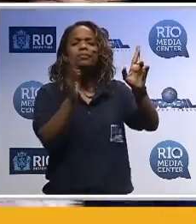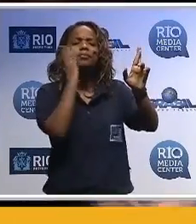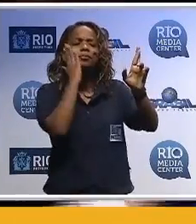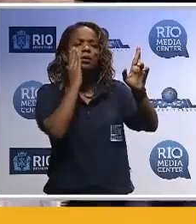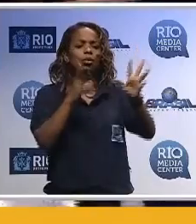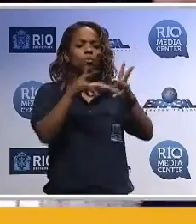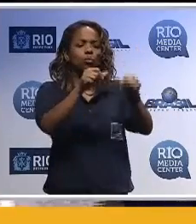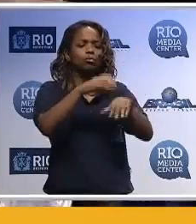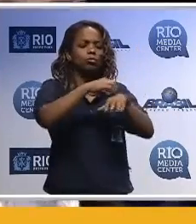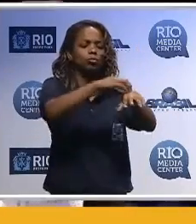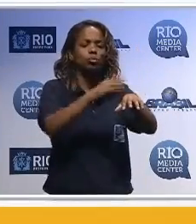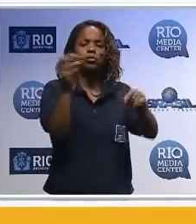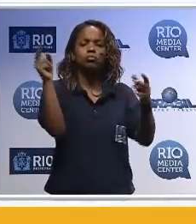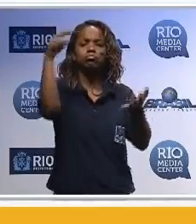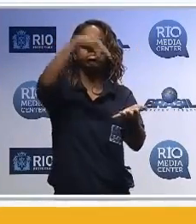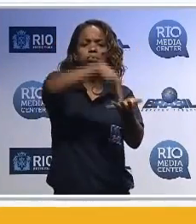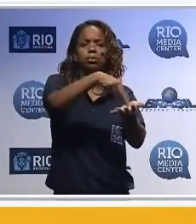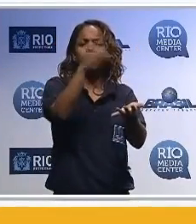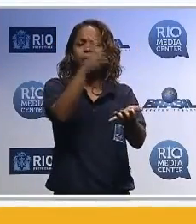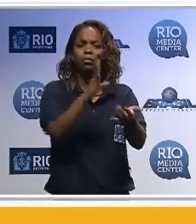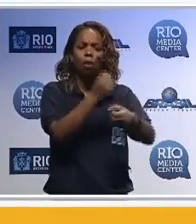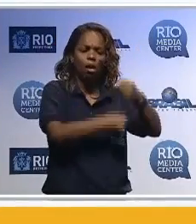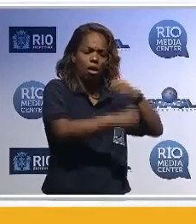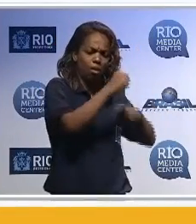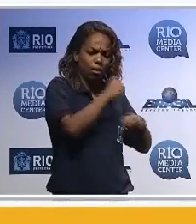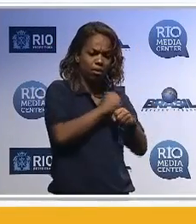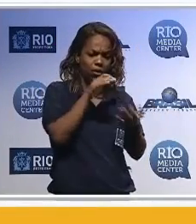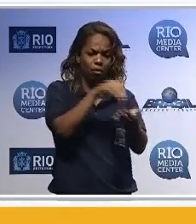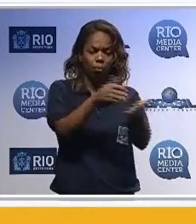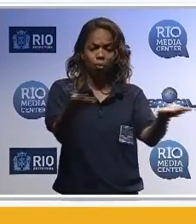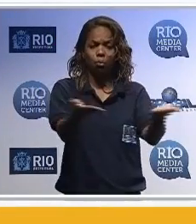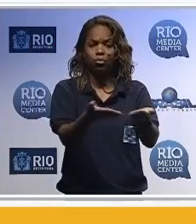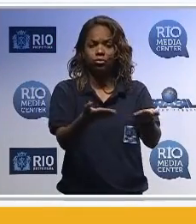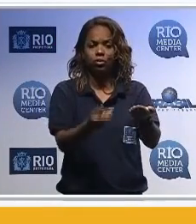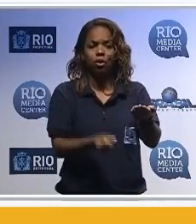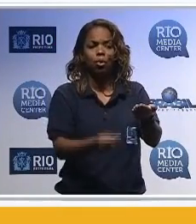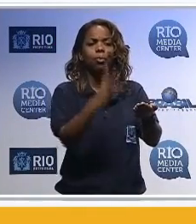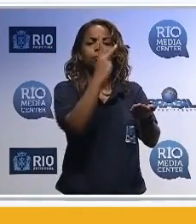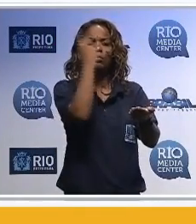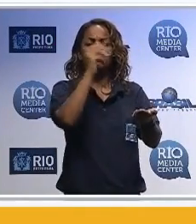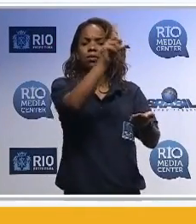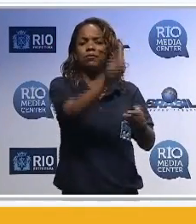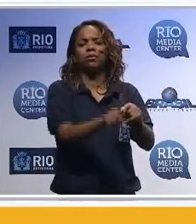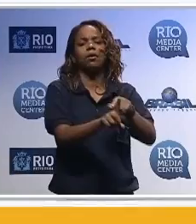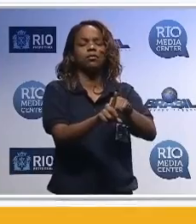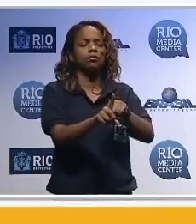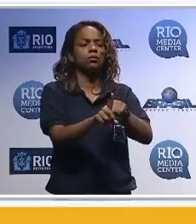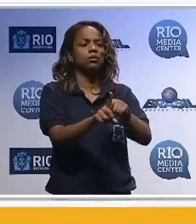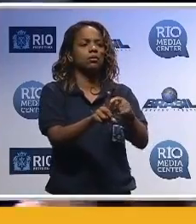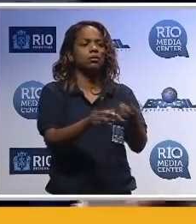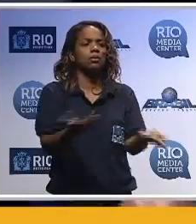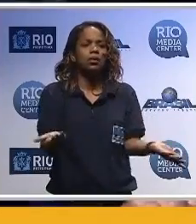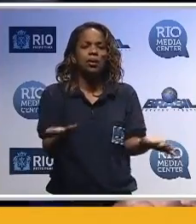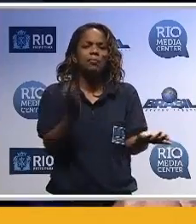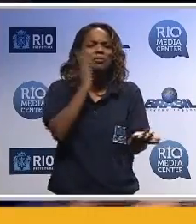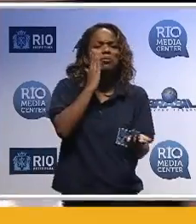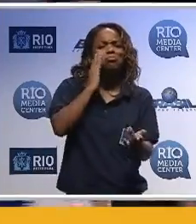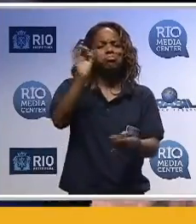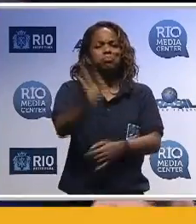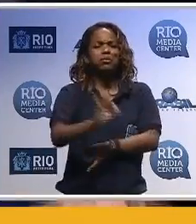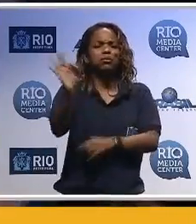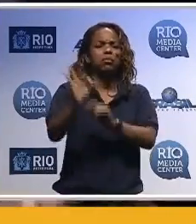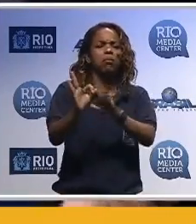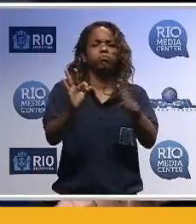os turistas que visitaram o país no ano passado, quantos representam as pessoas com deficiência? Pelo menos um percentual,